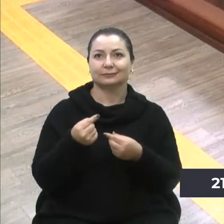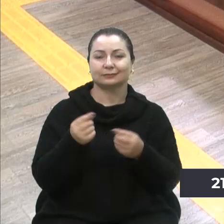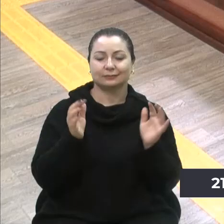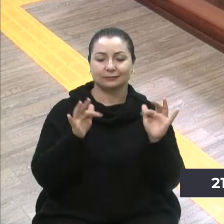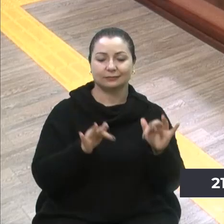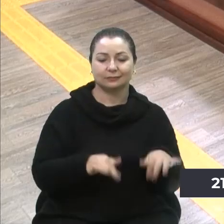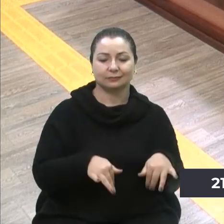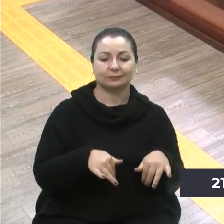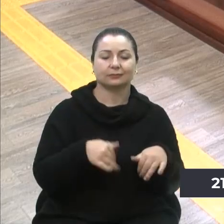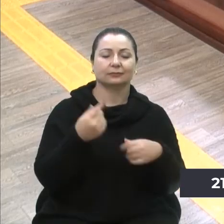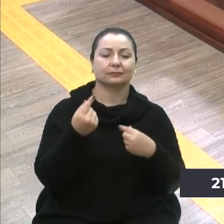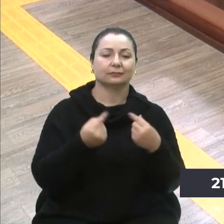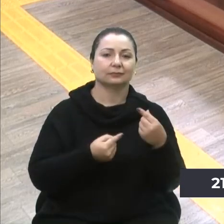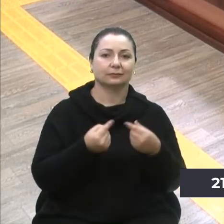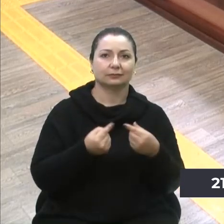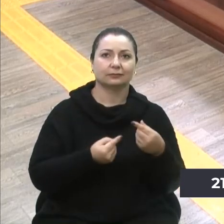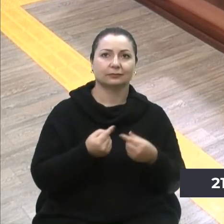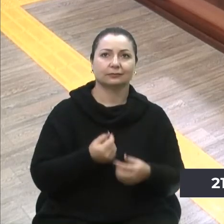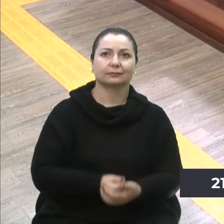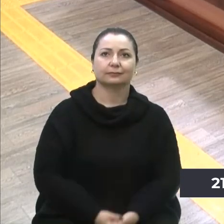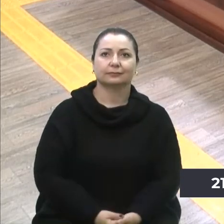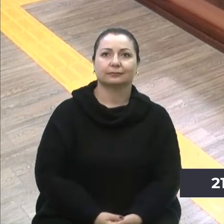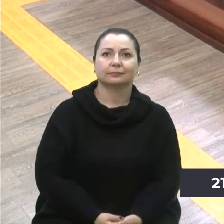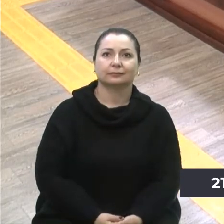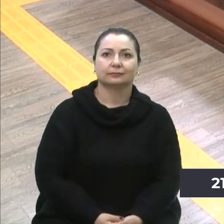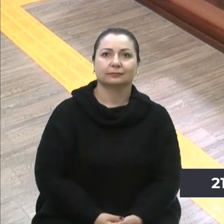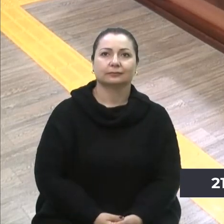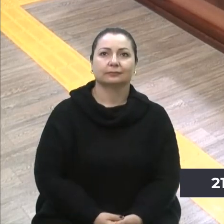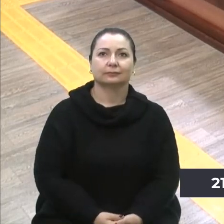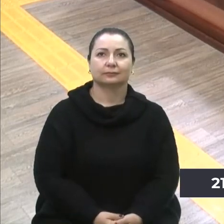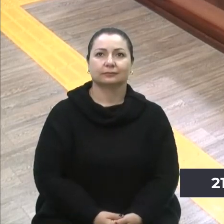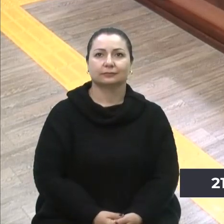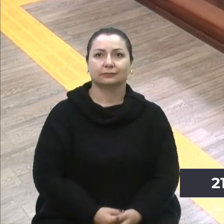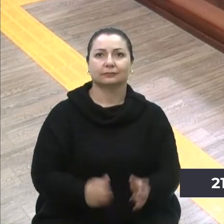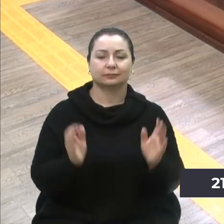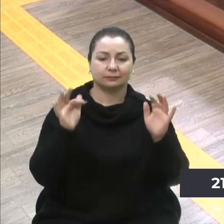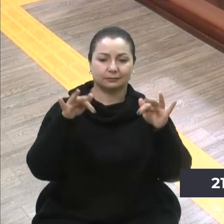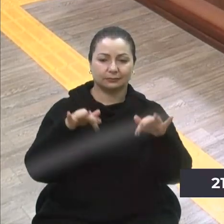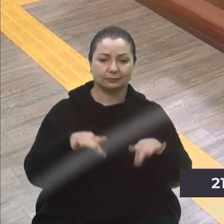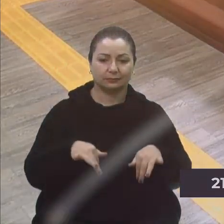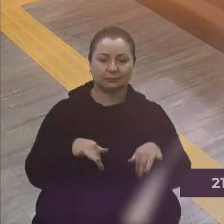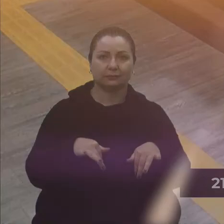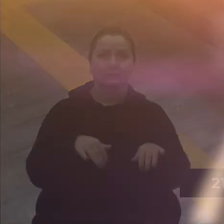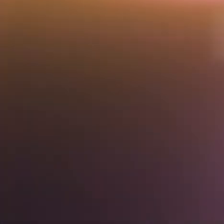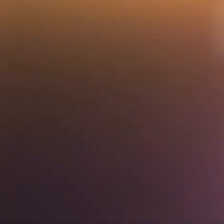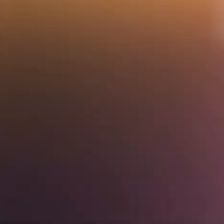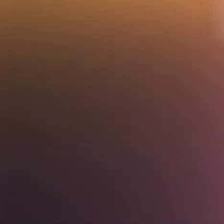encerrada a primeira discussão. Encerrada a ordem do dia.